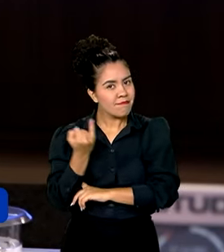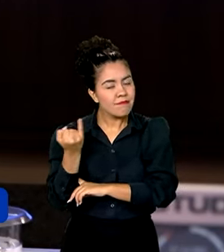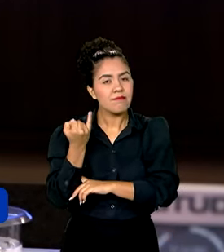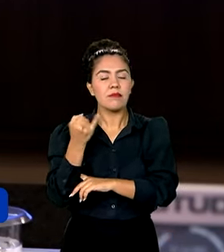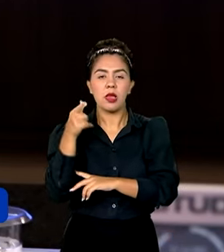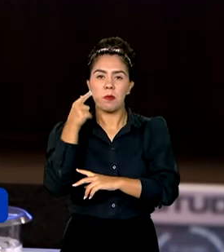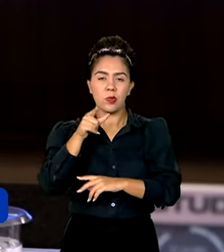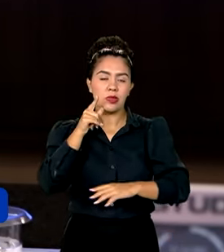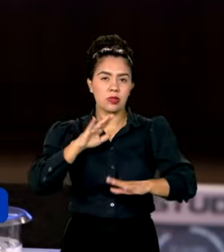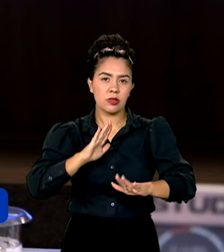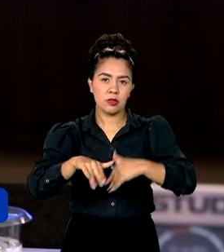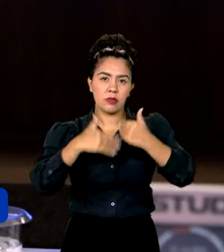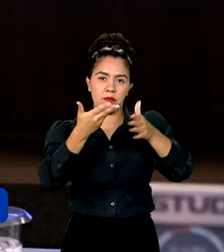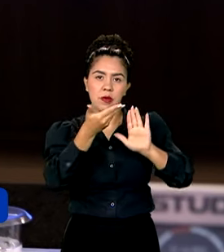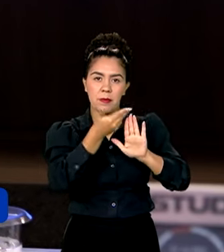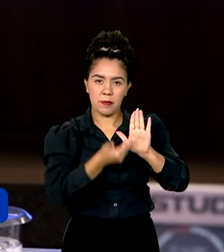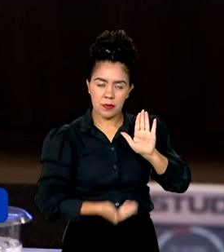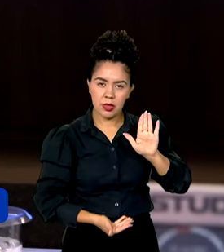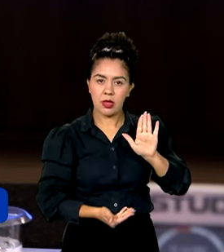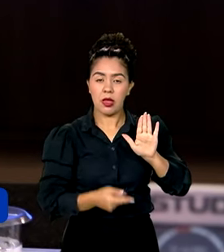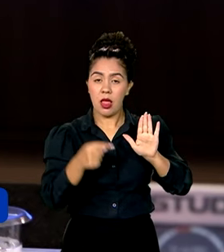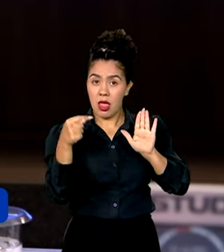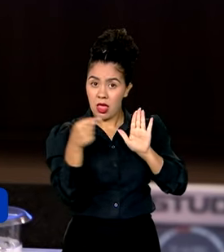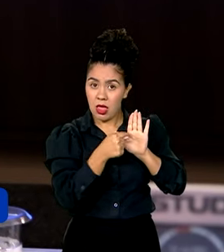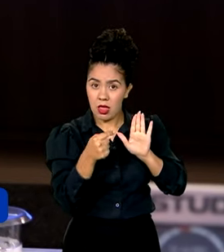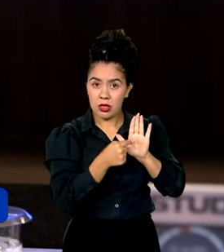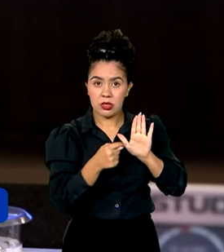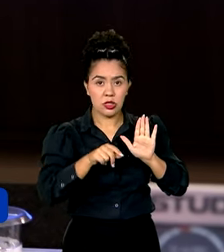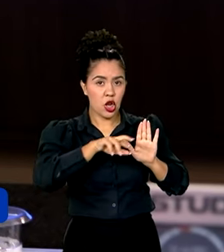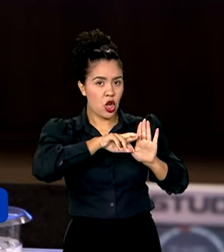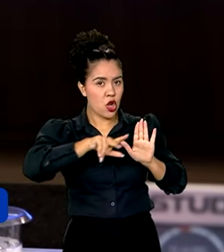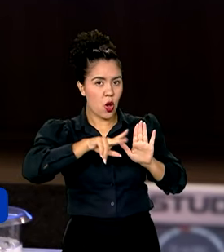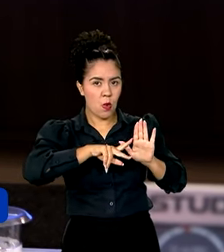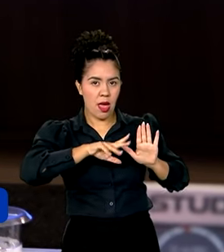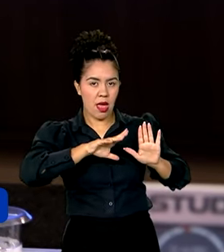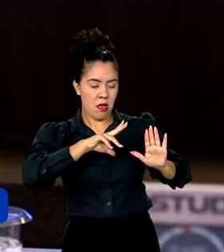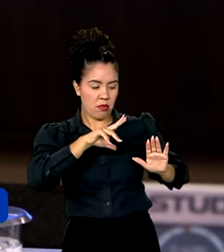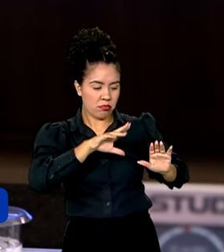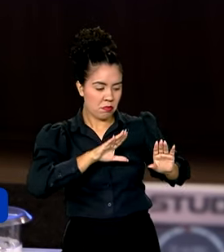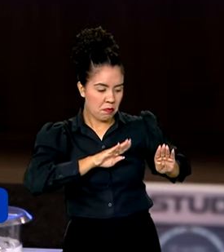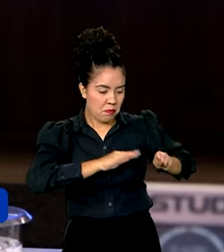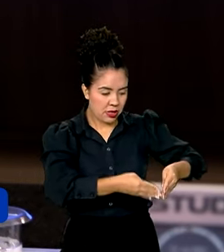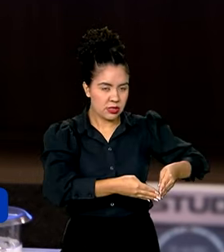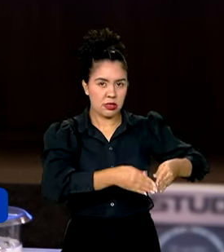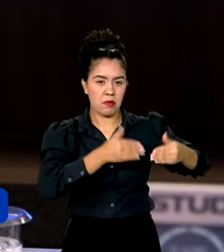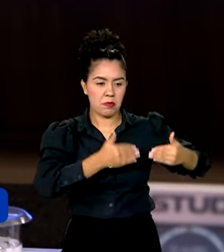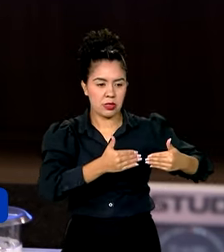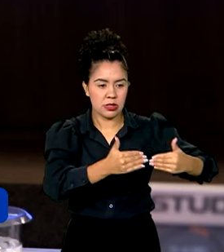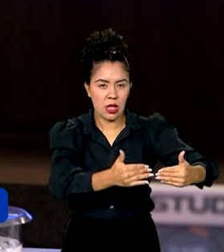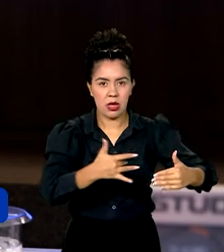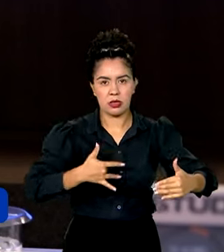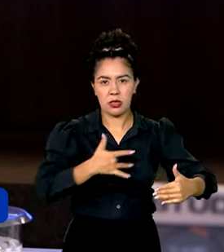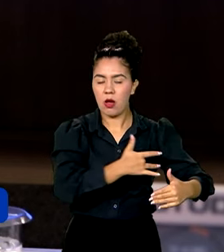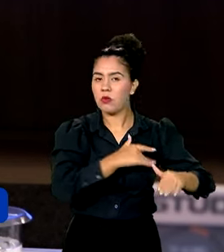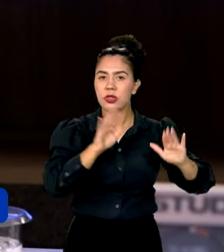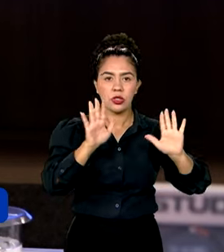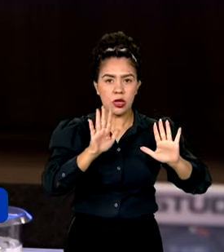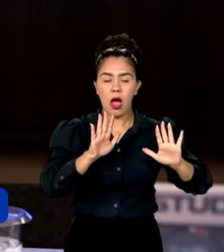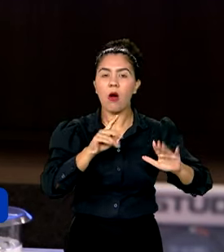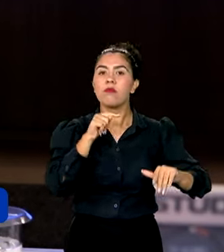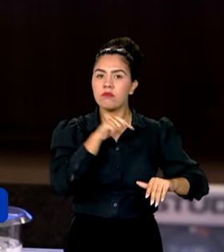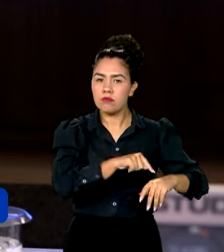no desenvolvimento desse programa e não é um programa de gabinete nemum programa no Ministério da Saúde é na prática ele tem que ser